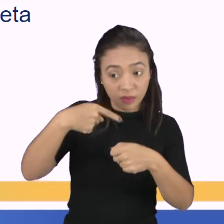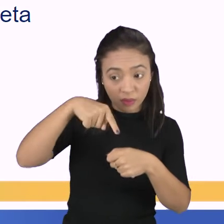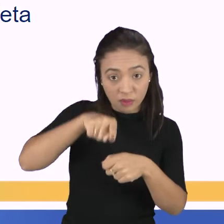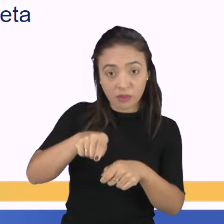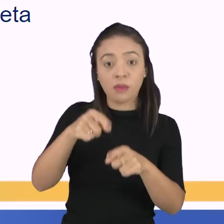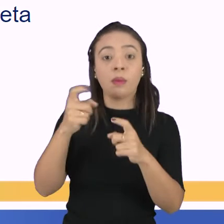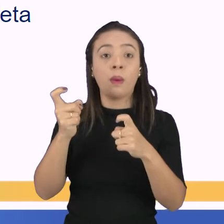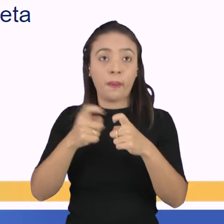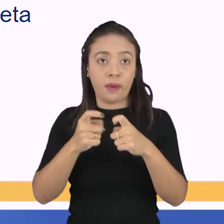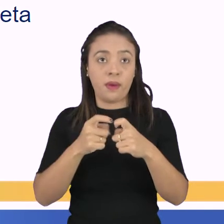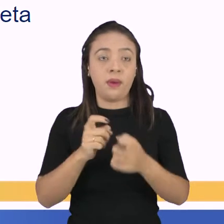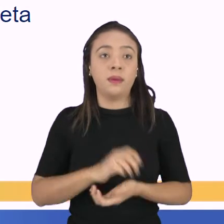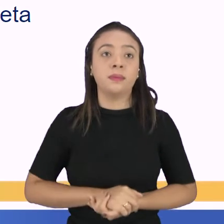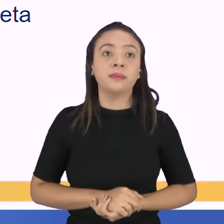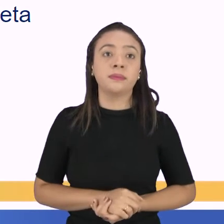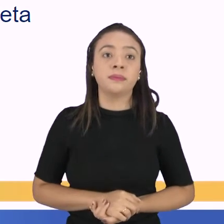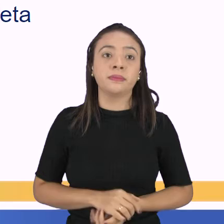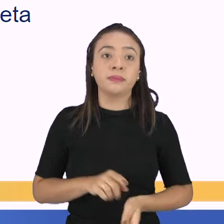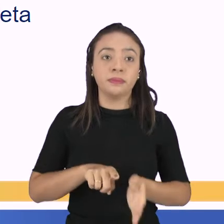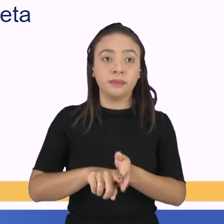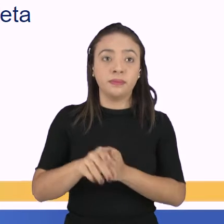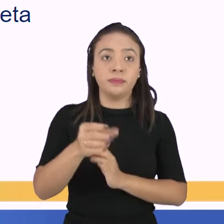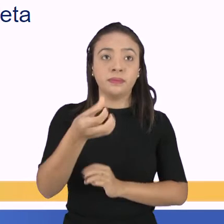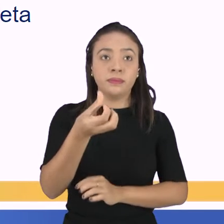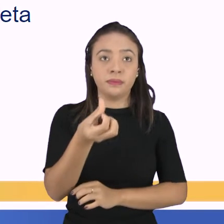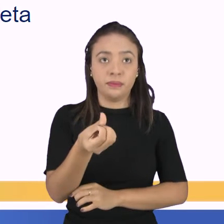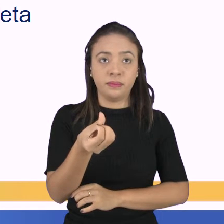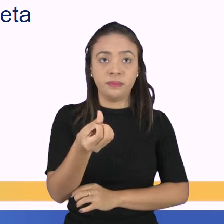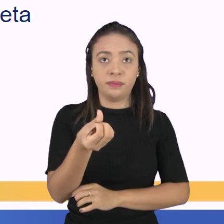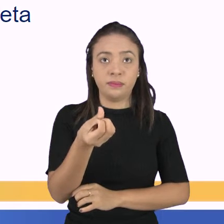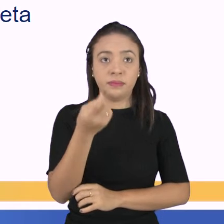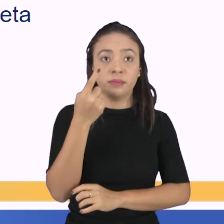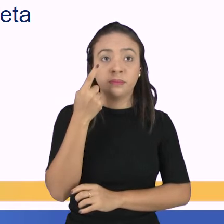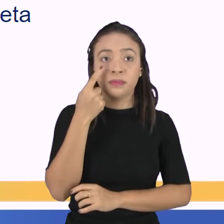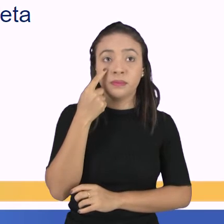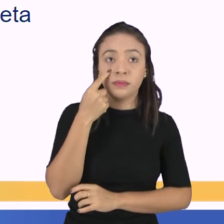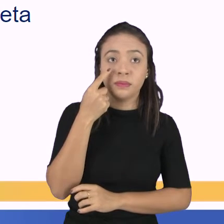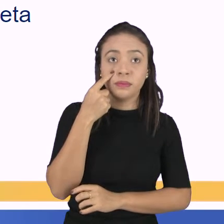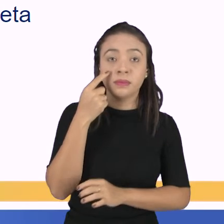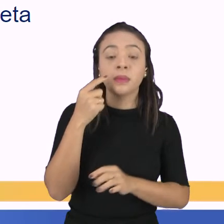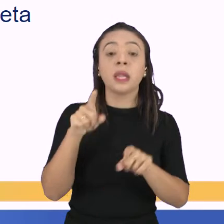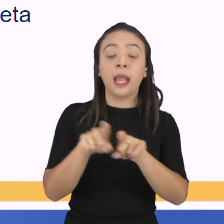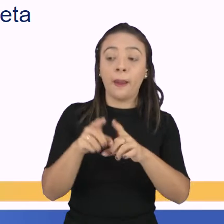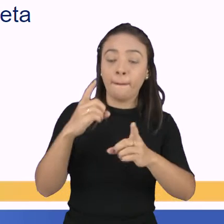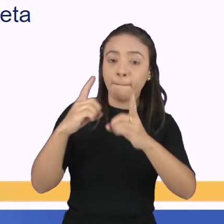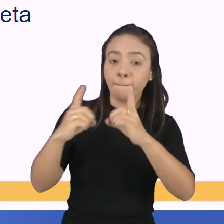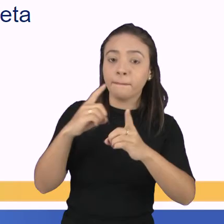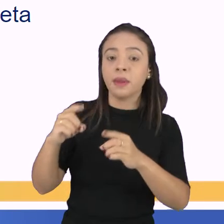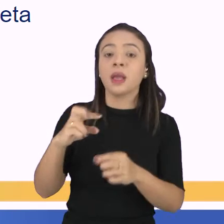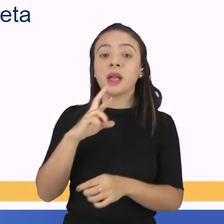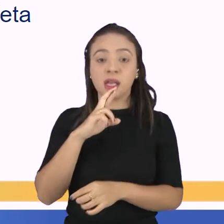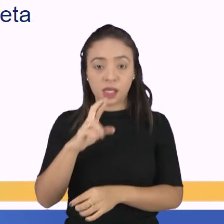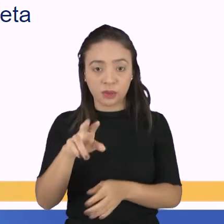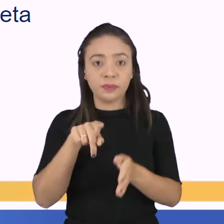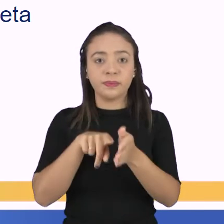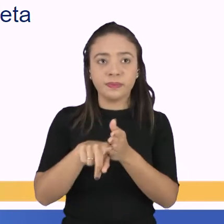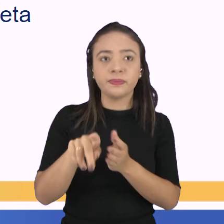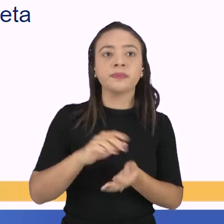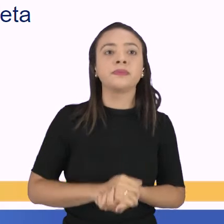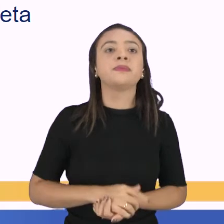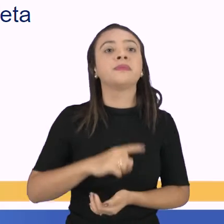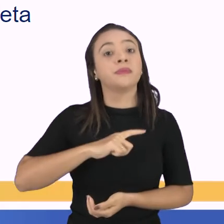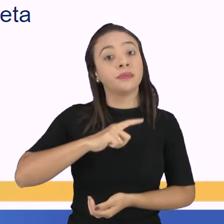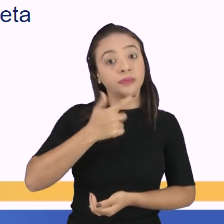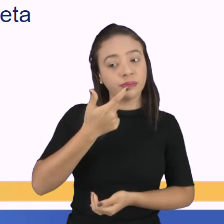médico. Questão 6. Observe o diálogo abaixo e responda a pergunta que segue. Então, novamente, nós temos um